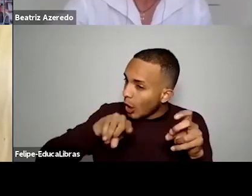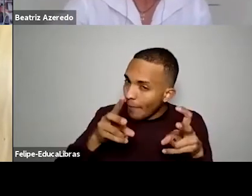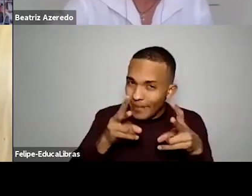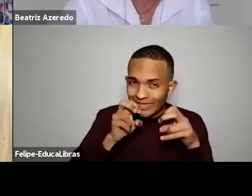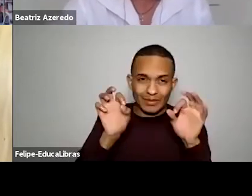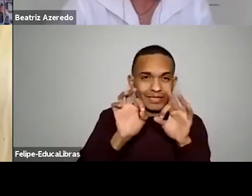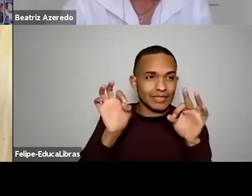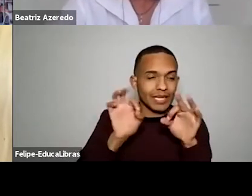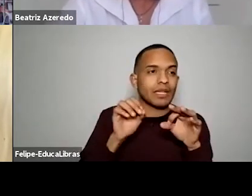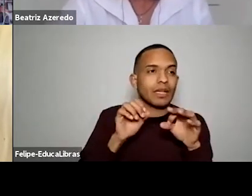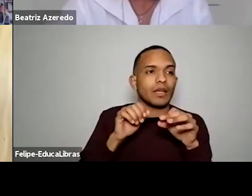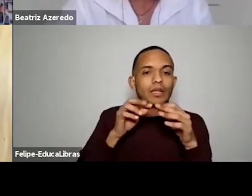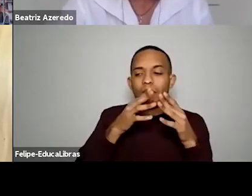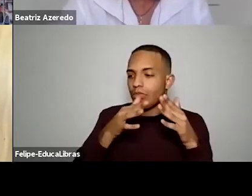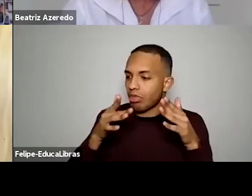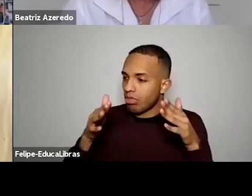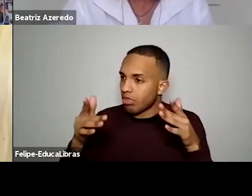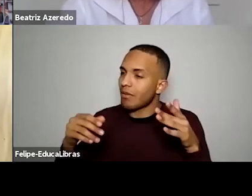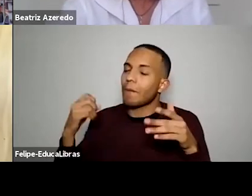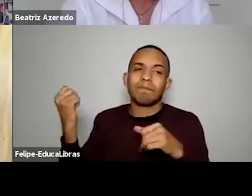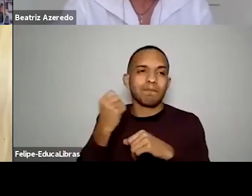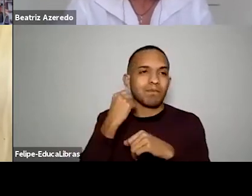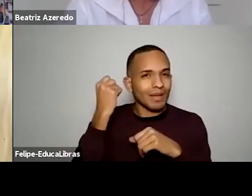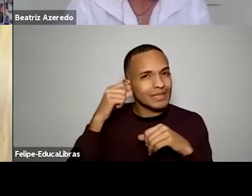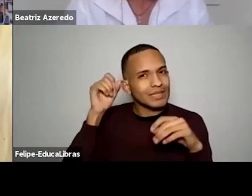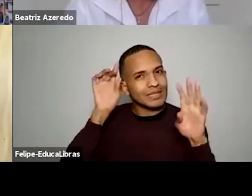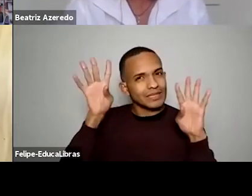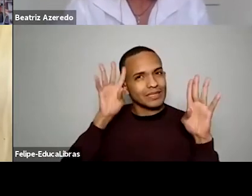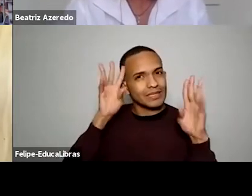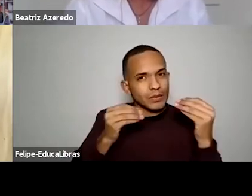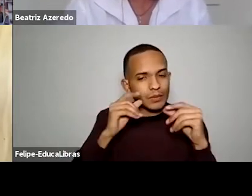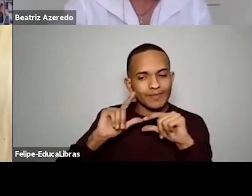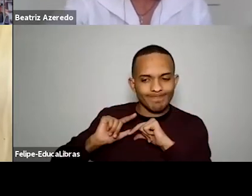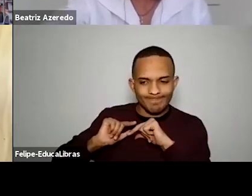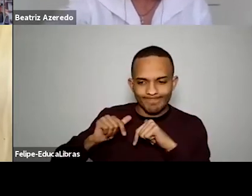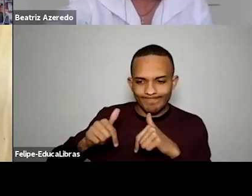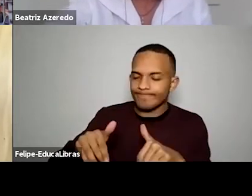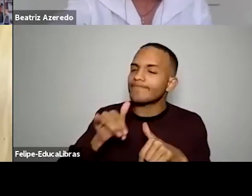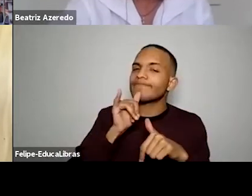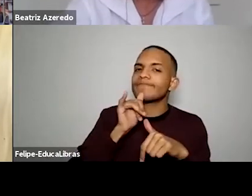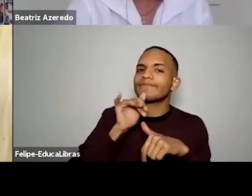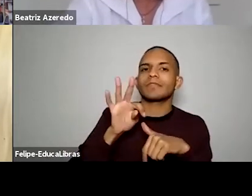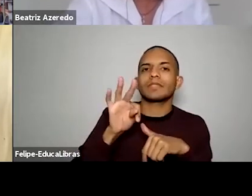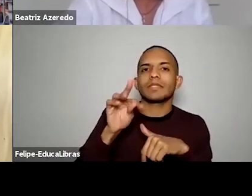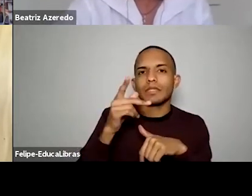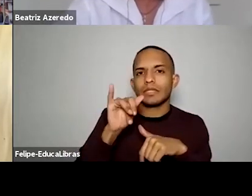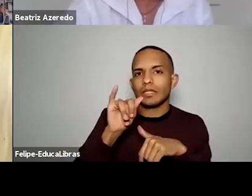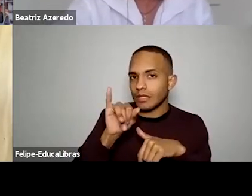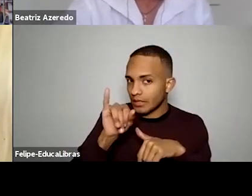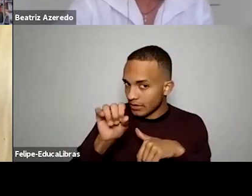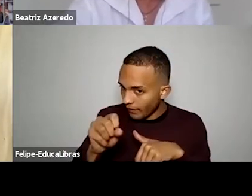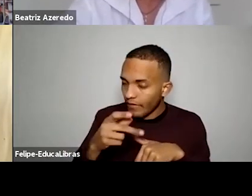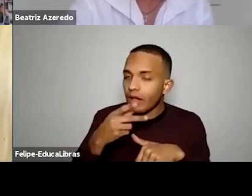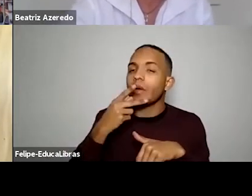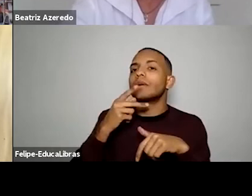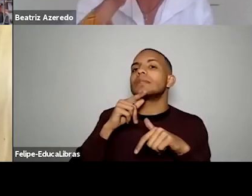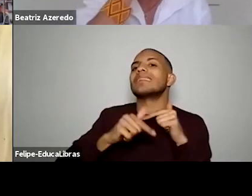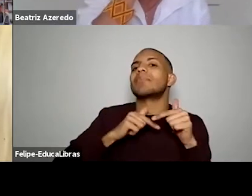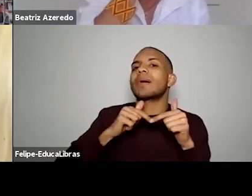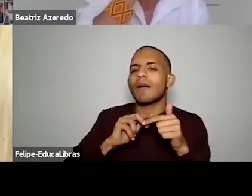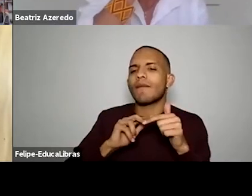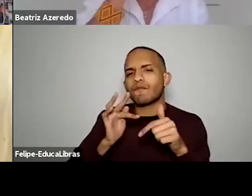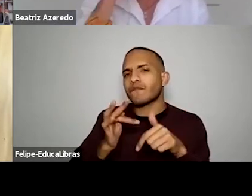próximo período vai se agravar e começarmos a pensar nas ações, como a Thaís falou agora, de como é que a gente trabalha para frente, né, a gente